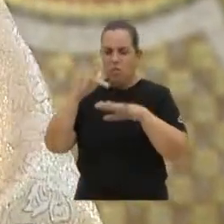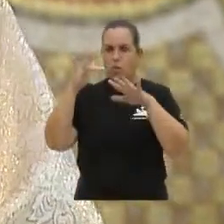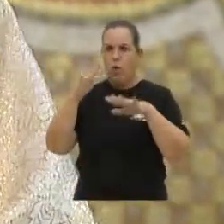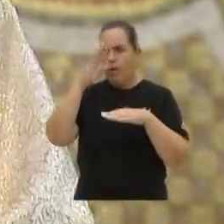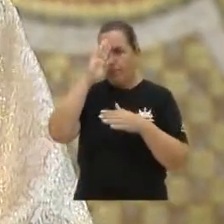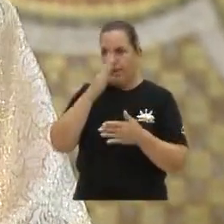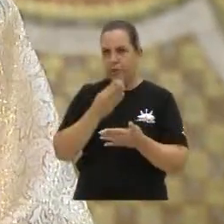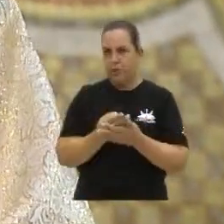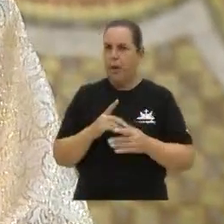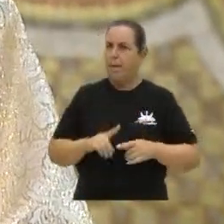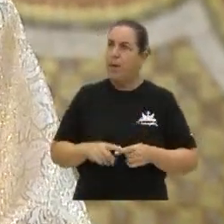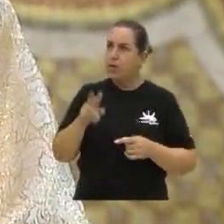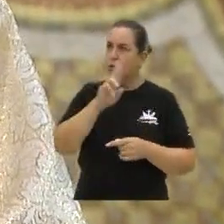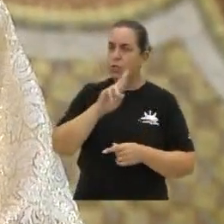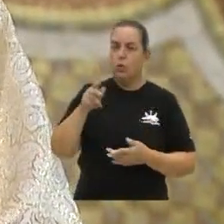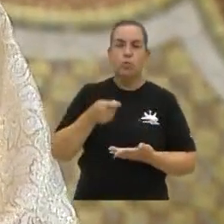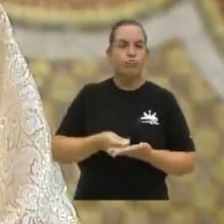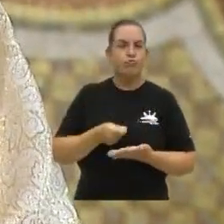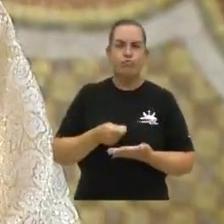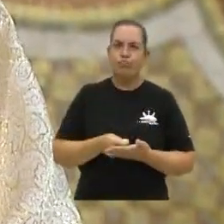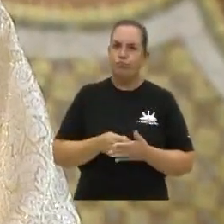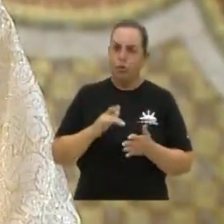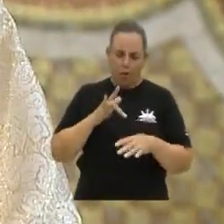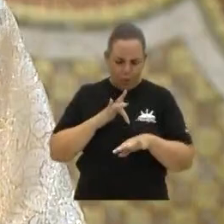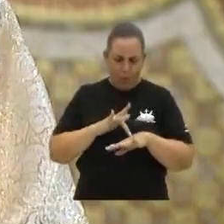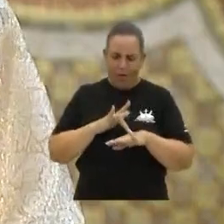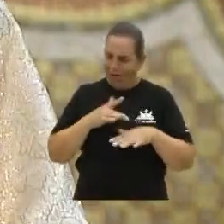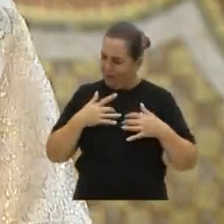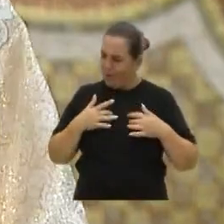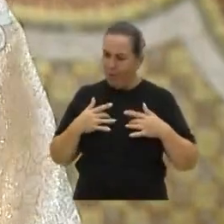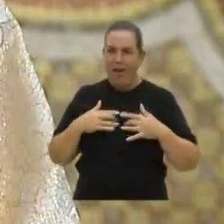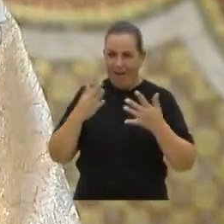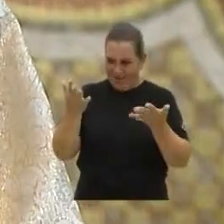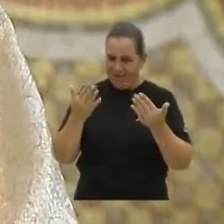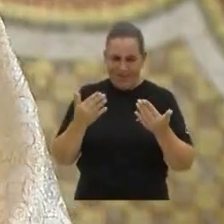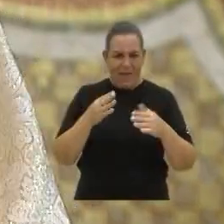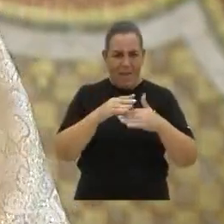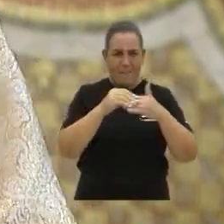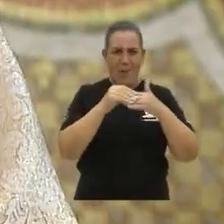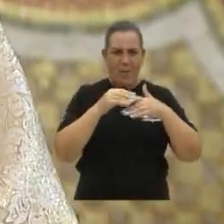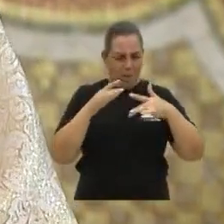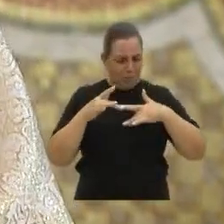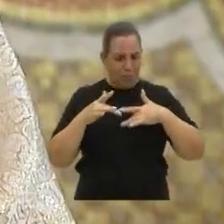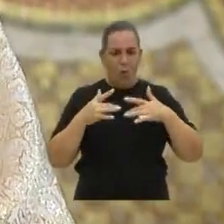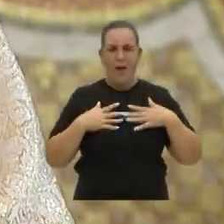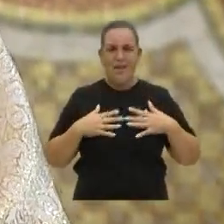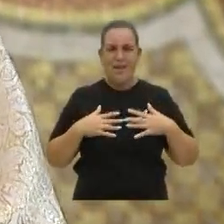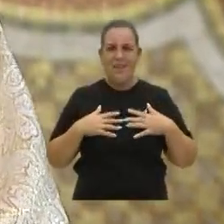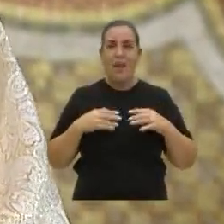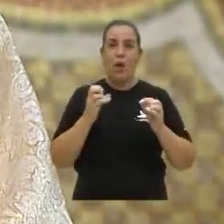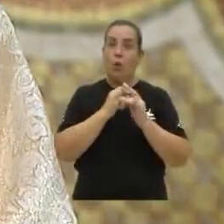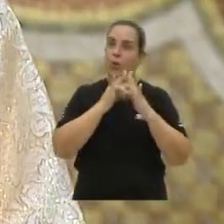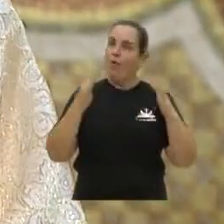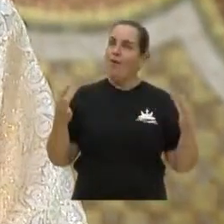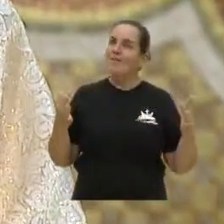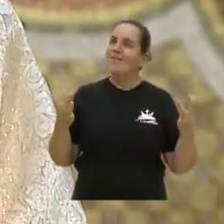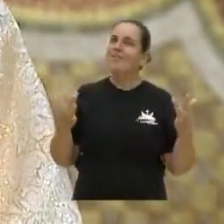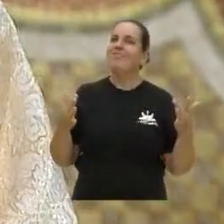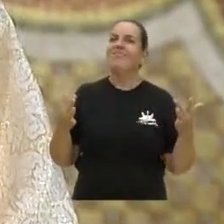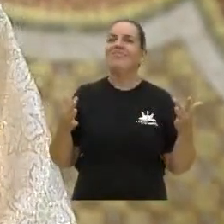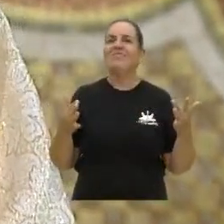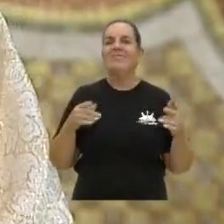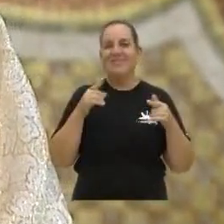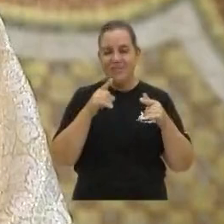o Senhor insiste: tocai, coloque a tua mão na minha chaga gloriosa